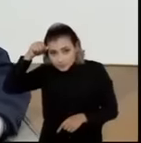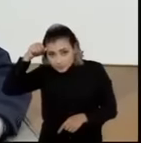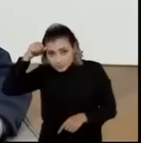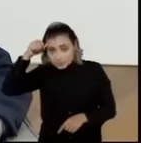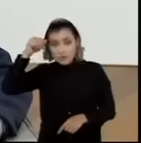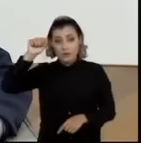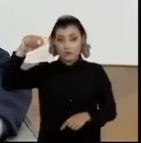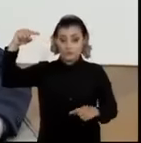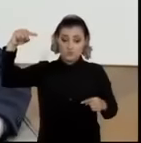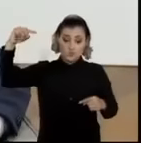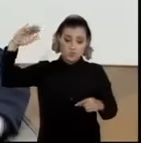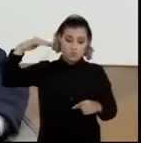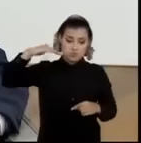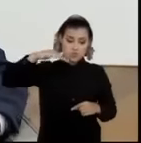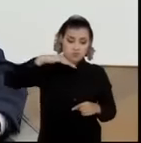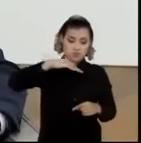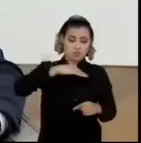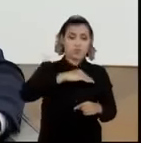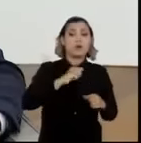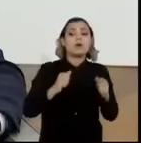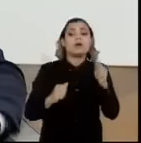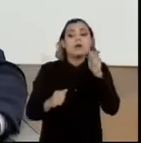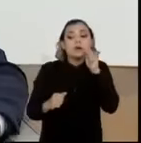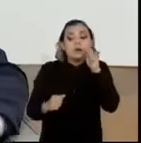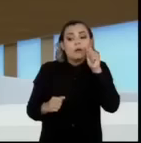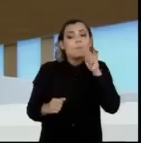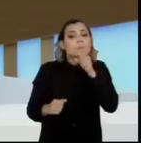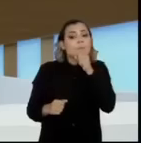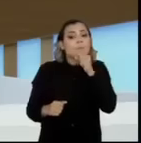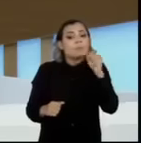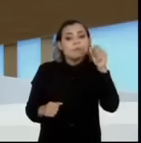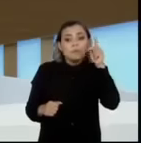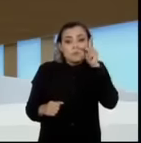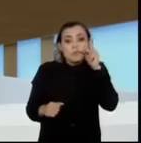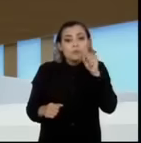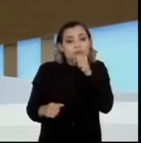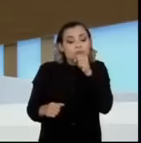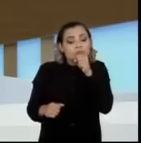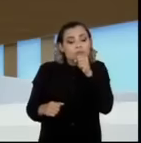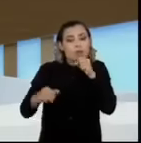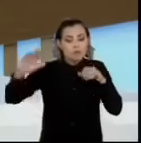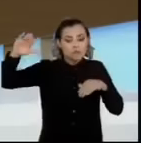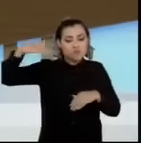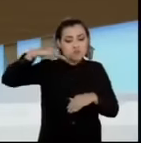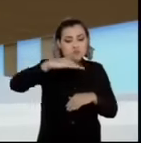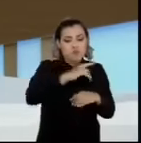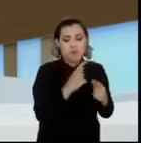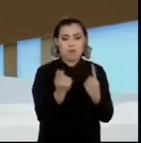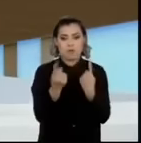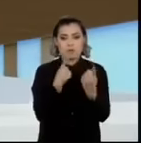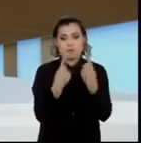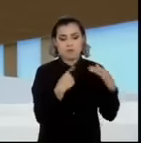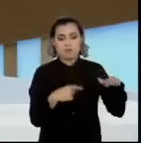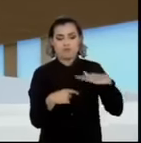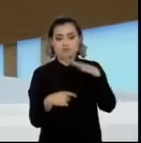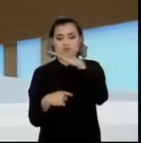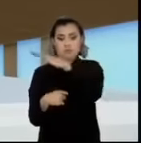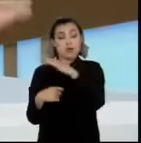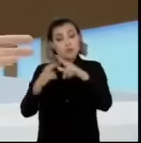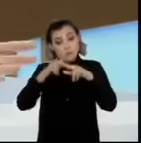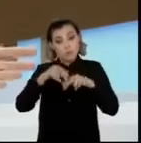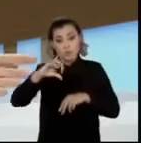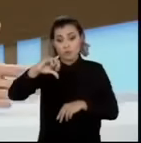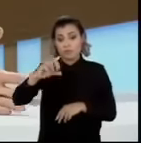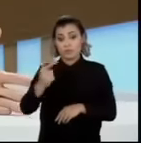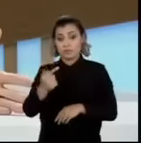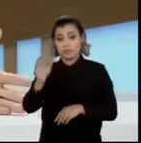reivindicação das pessoas do estado do Amazonas que se sentem muito isoladas. Em um estado que tem 97%